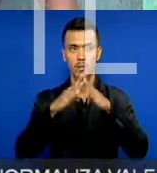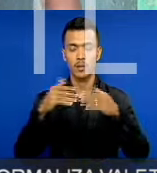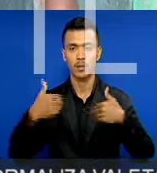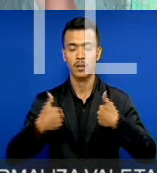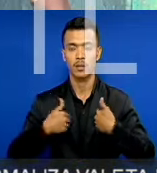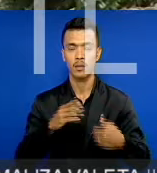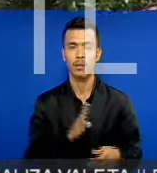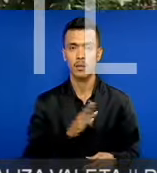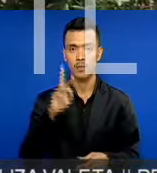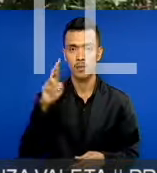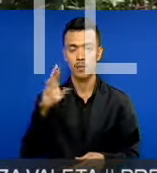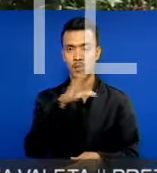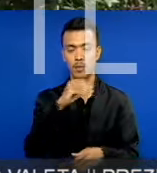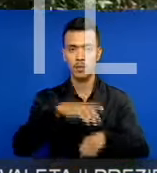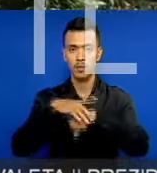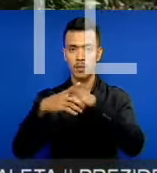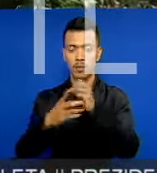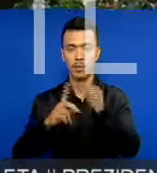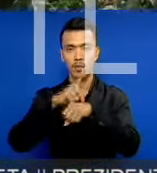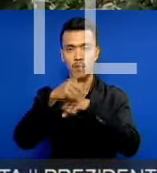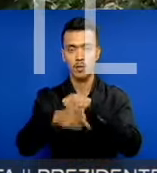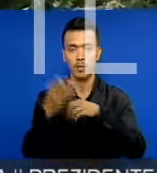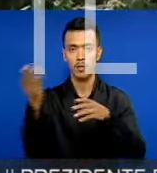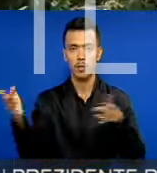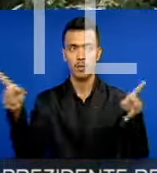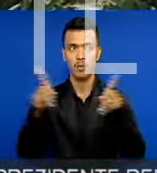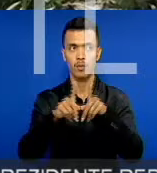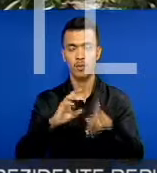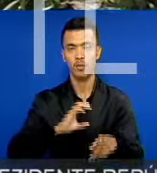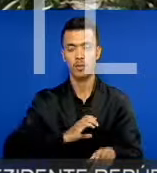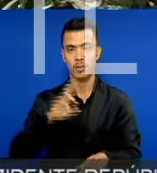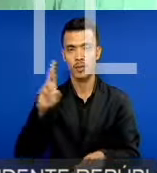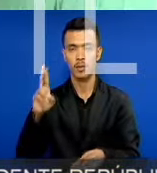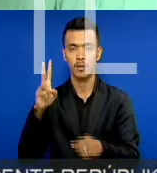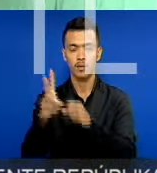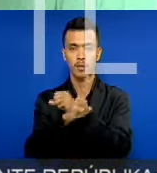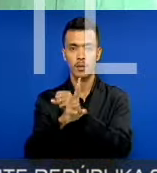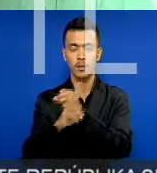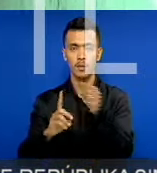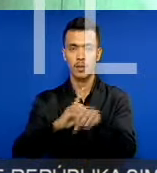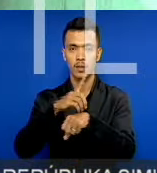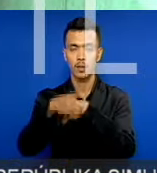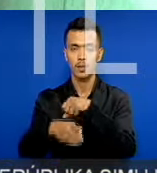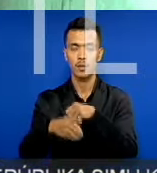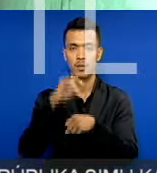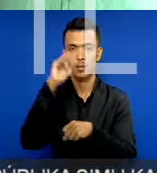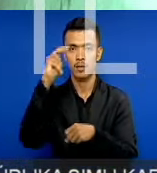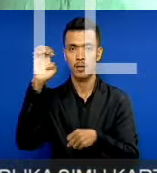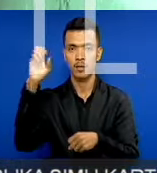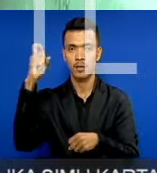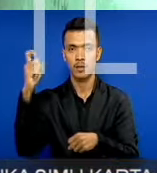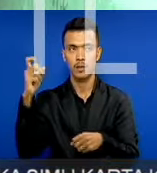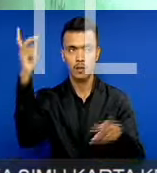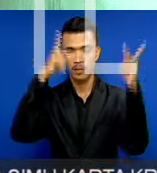becorra no Raimono e a Kulau posto administrativo Cristo Rei dele. Vítima ba desastres naturais Inês Freitas